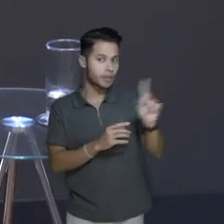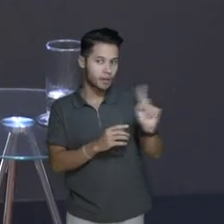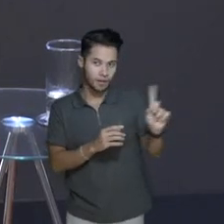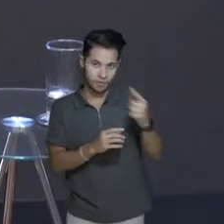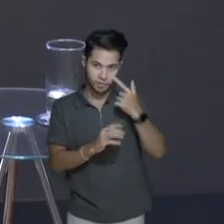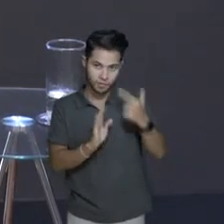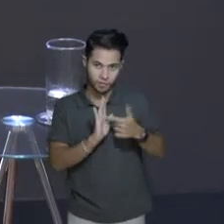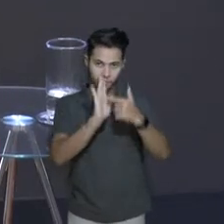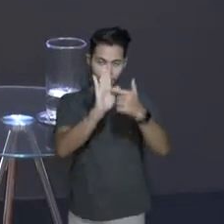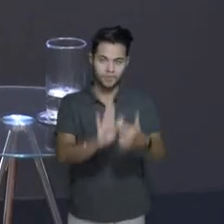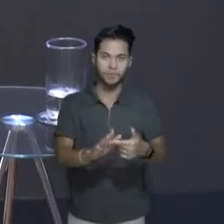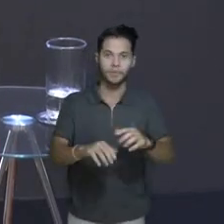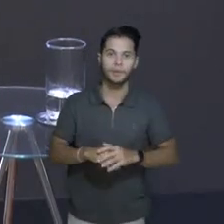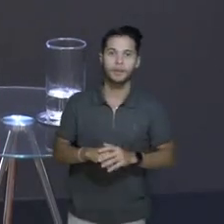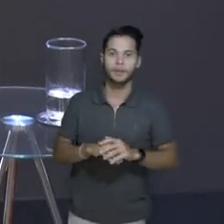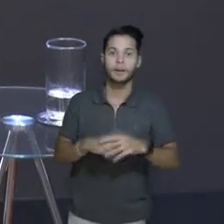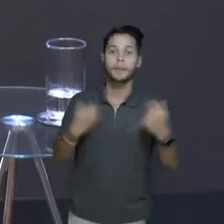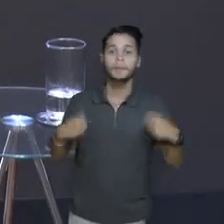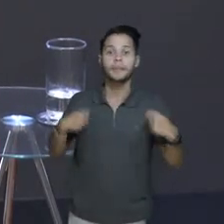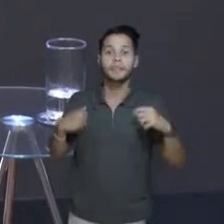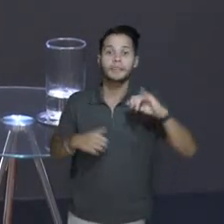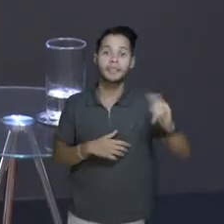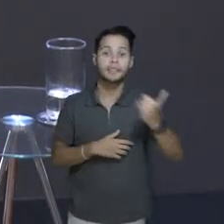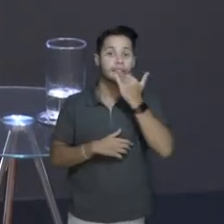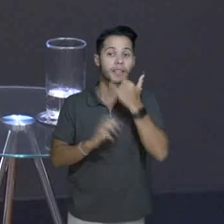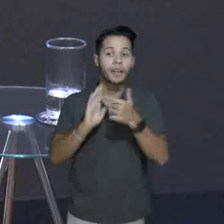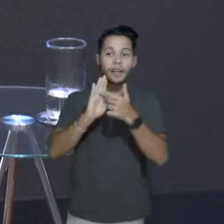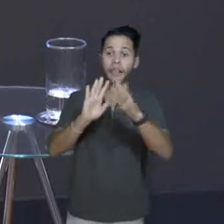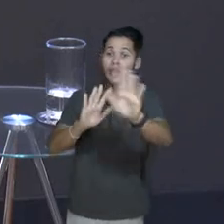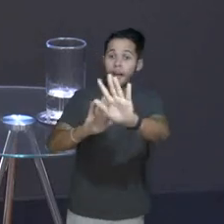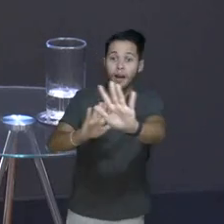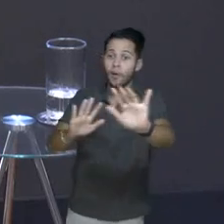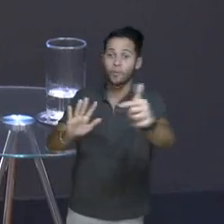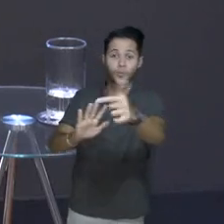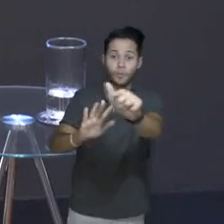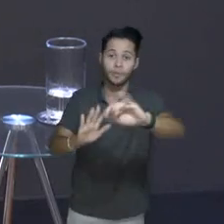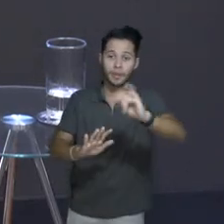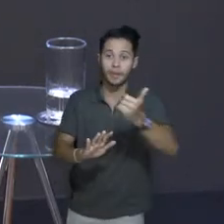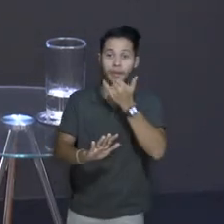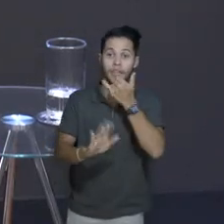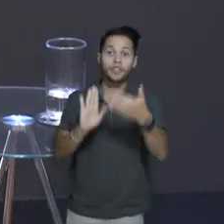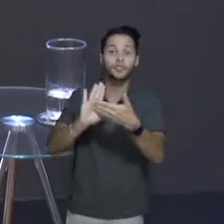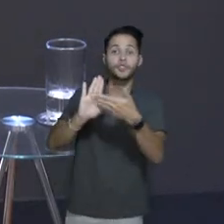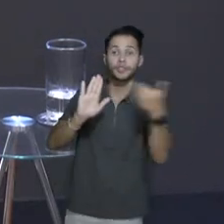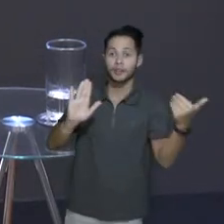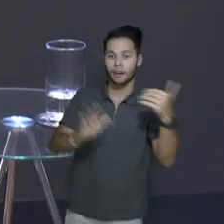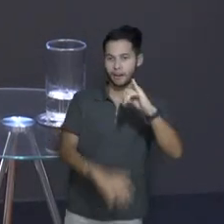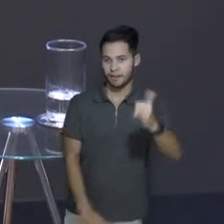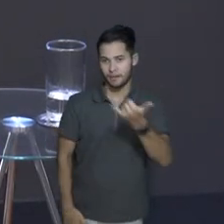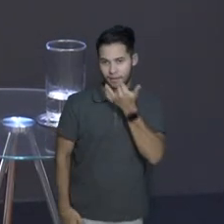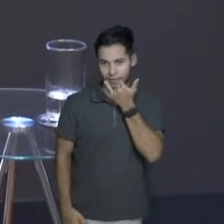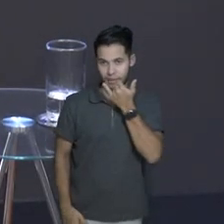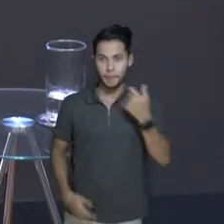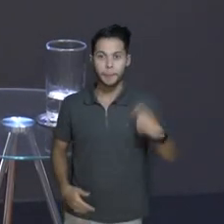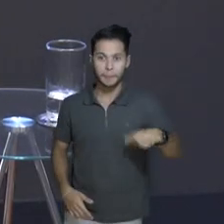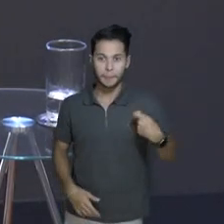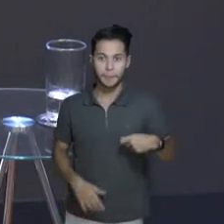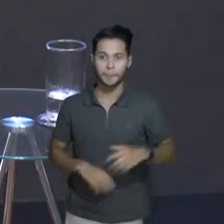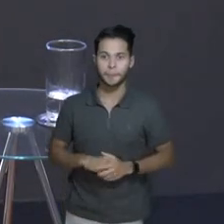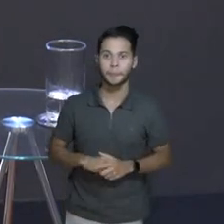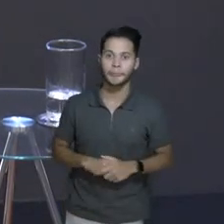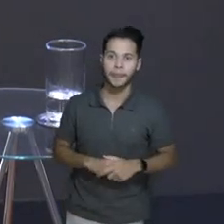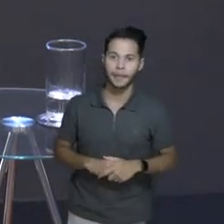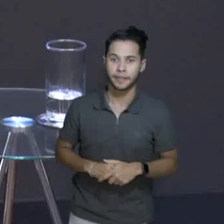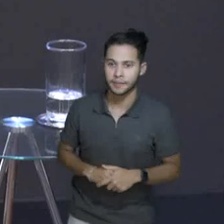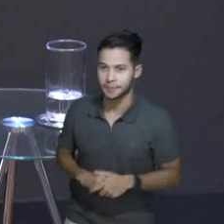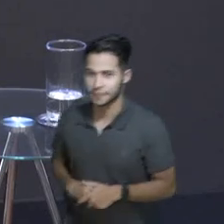Pô eu tenho uma aqui uma justifica não Você não tem justificativa nó vão eliminar as justificativas E aí vem